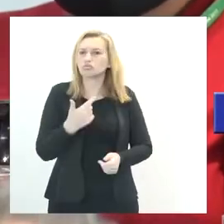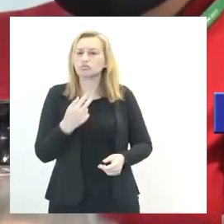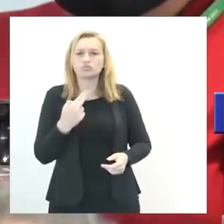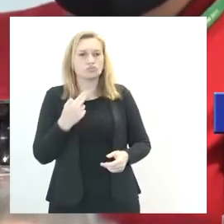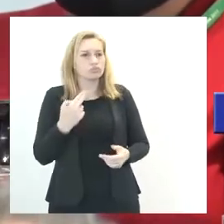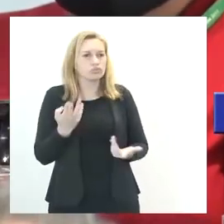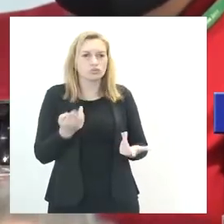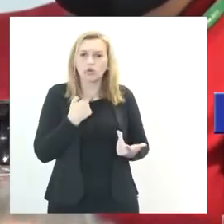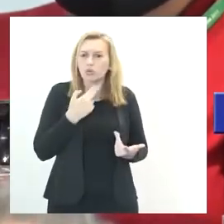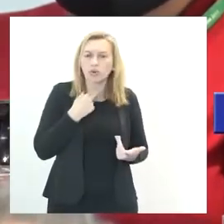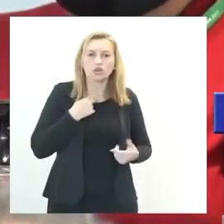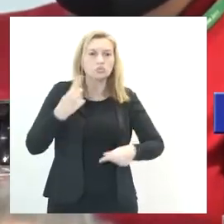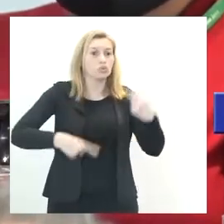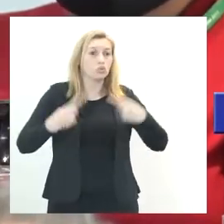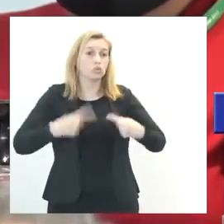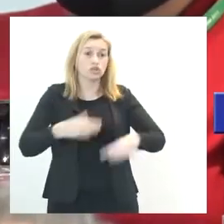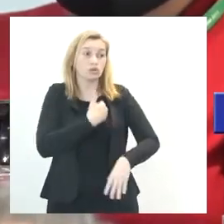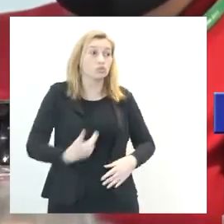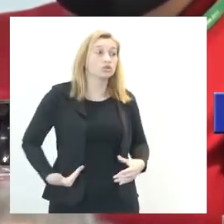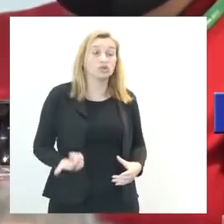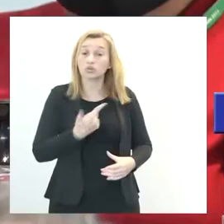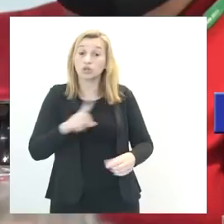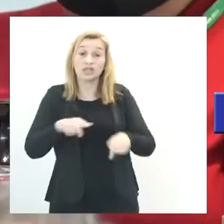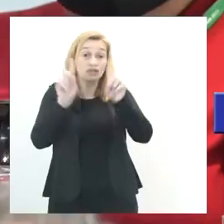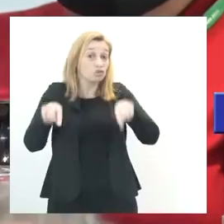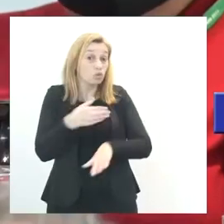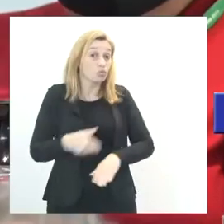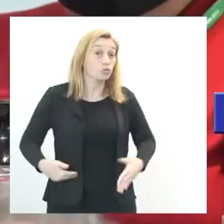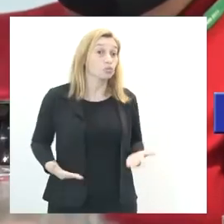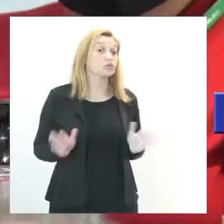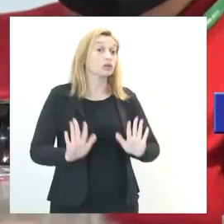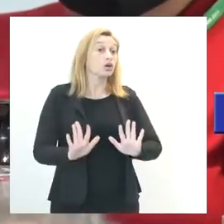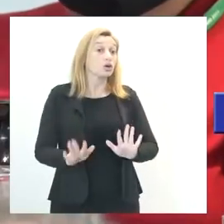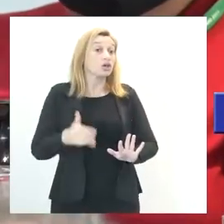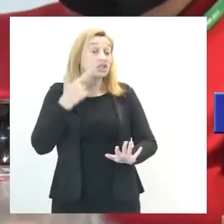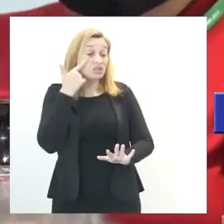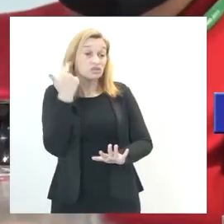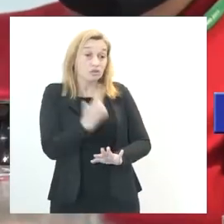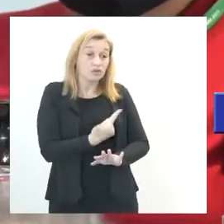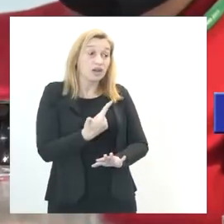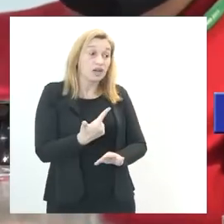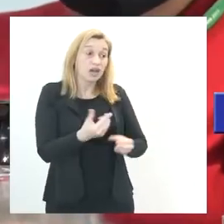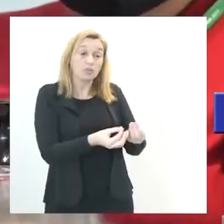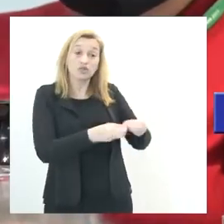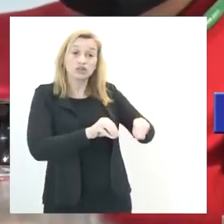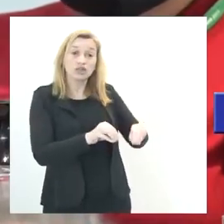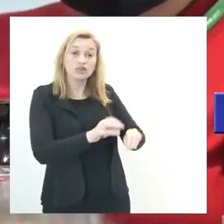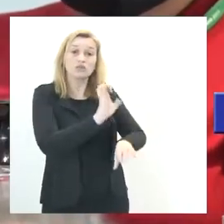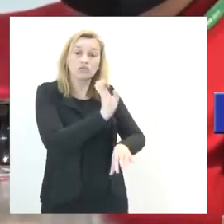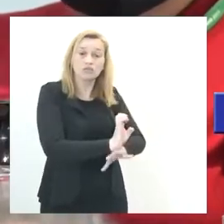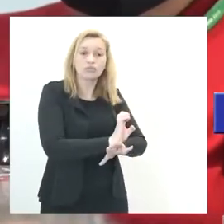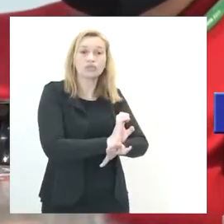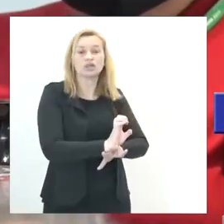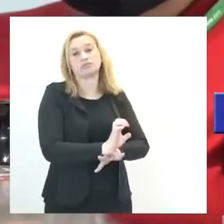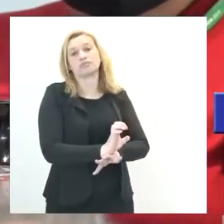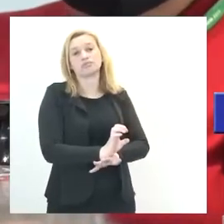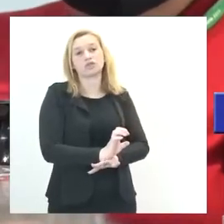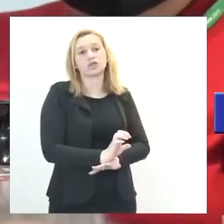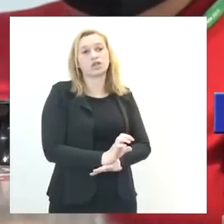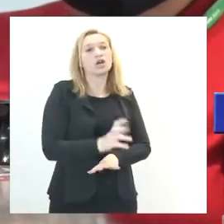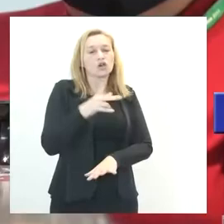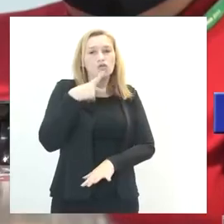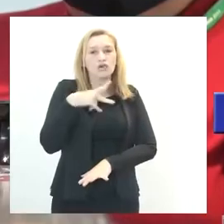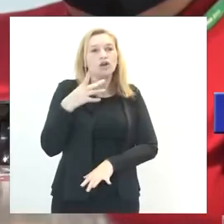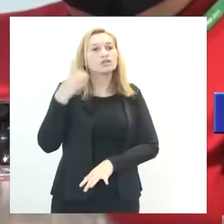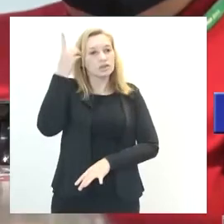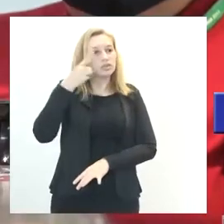O que está sendo proposto e é uma de forma manda a forma completa do estado e eu digo